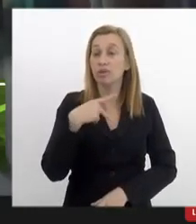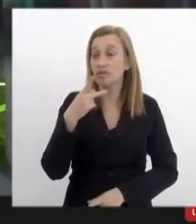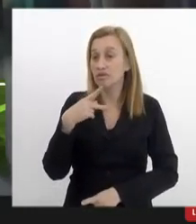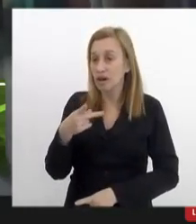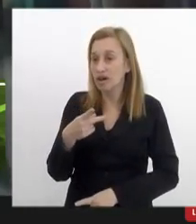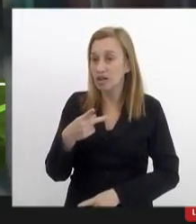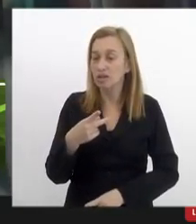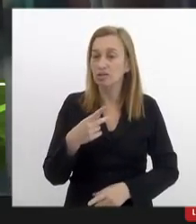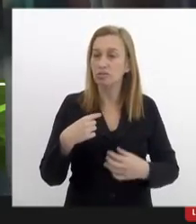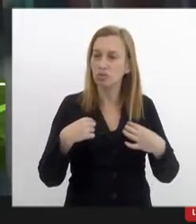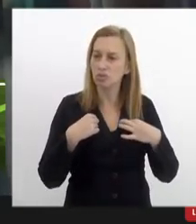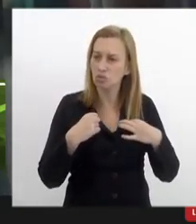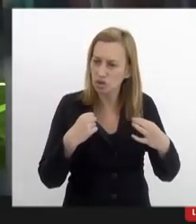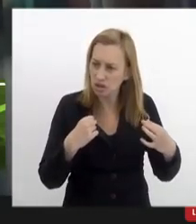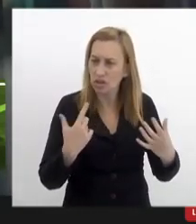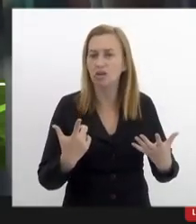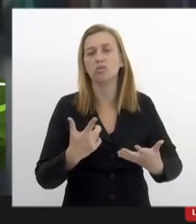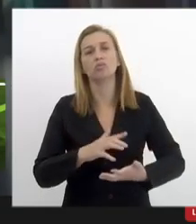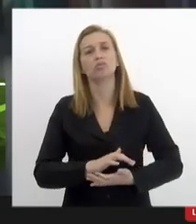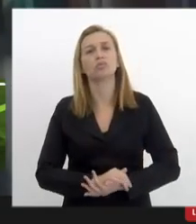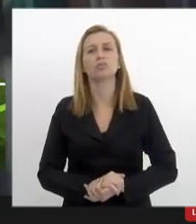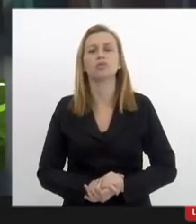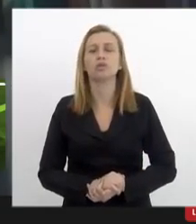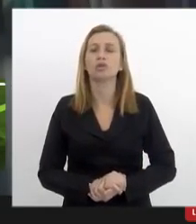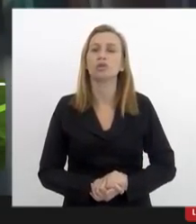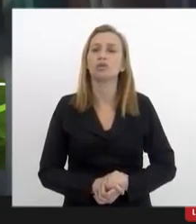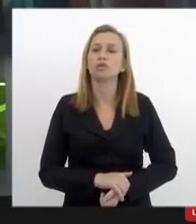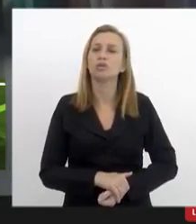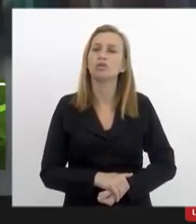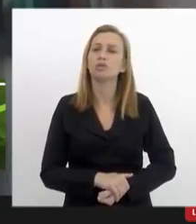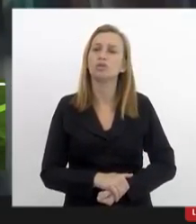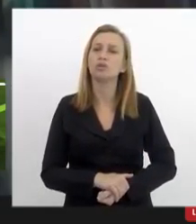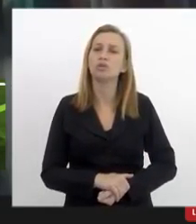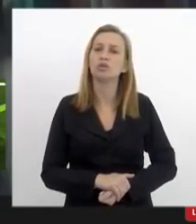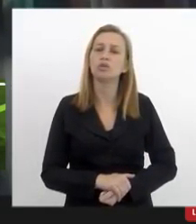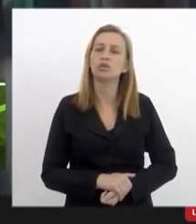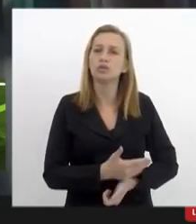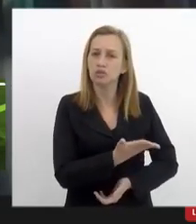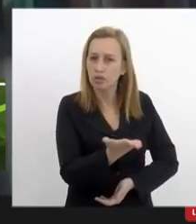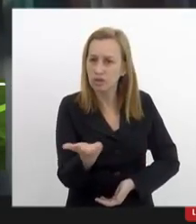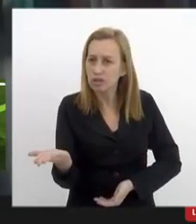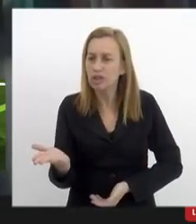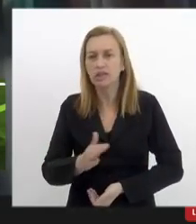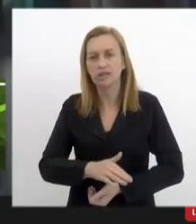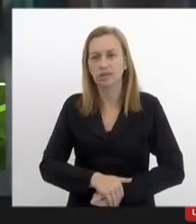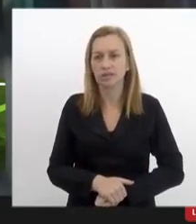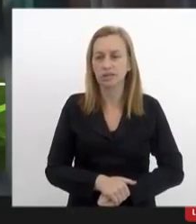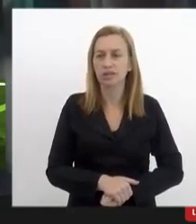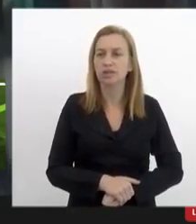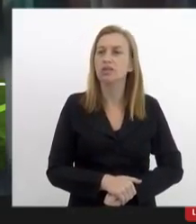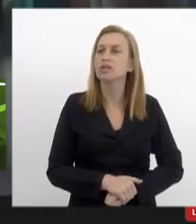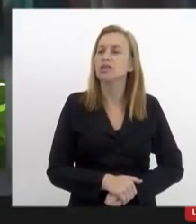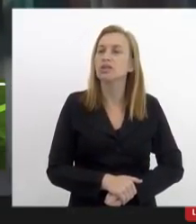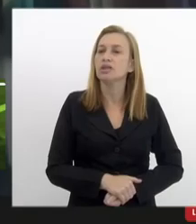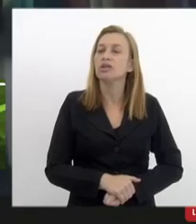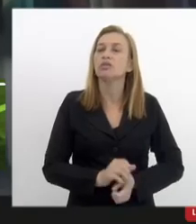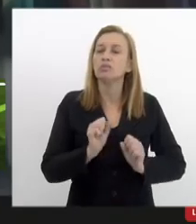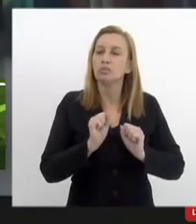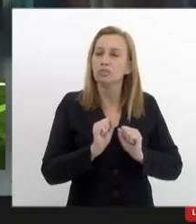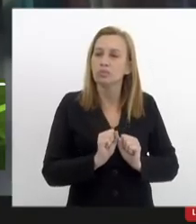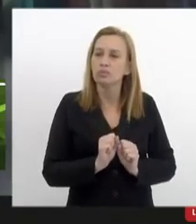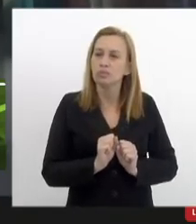nos colocamos à disposição de vocês, onde vocês